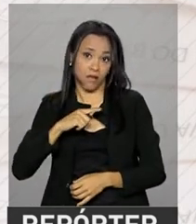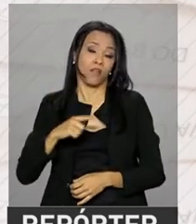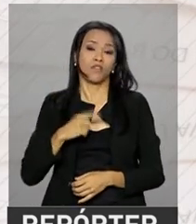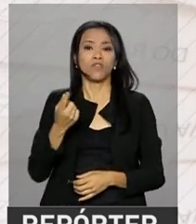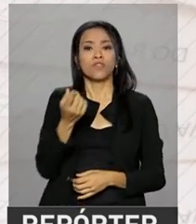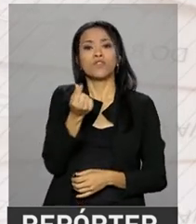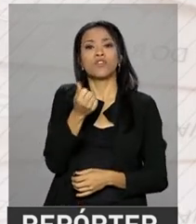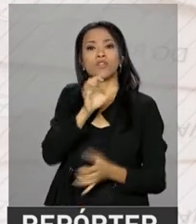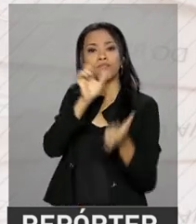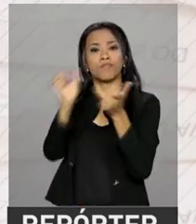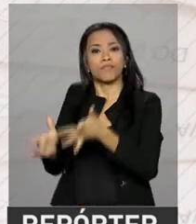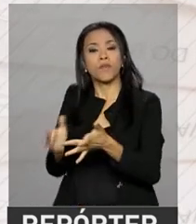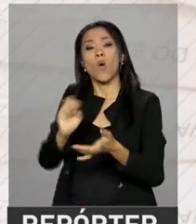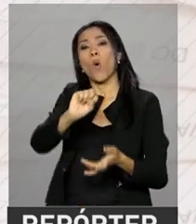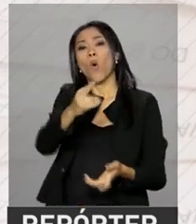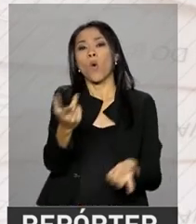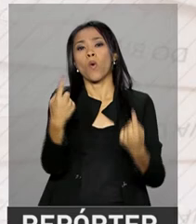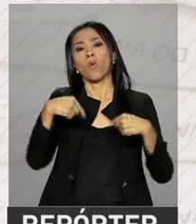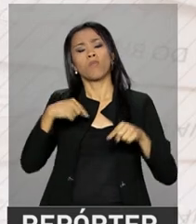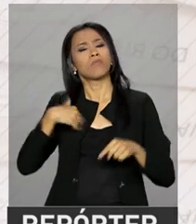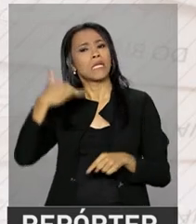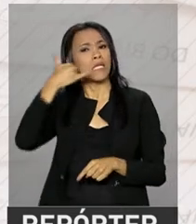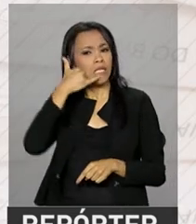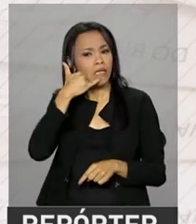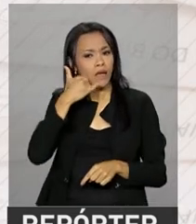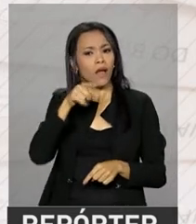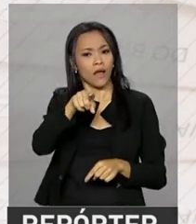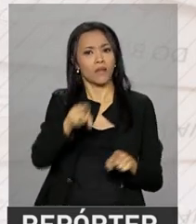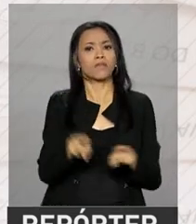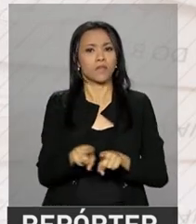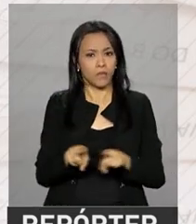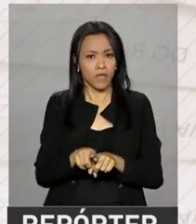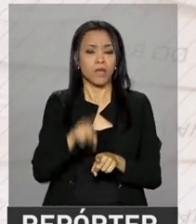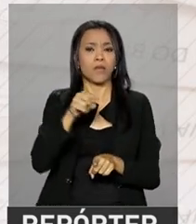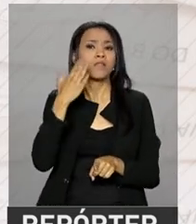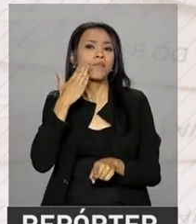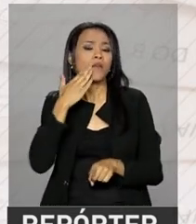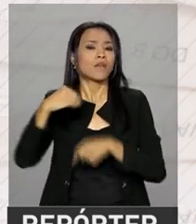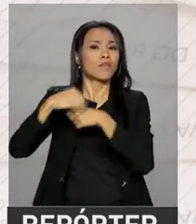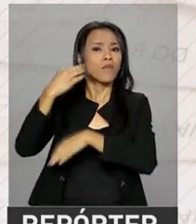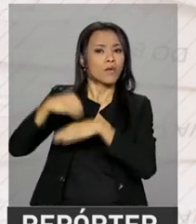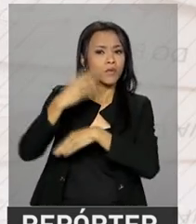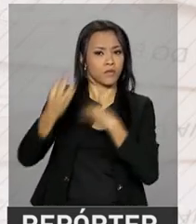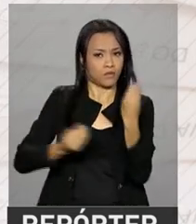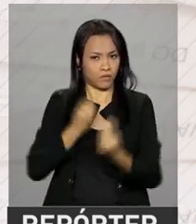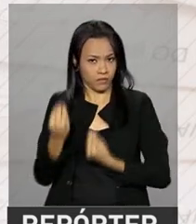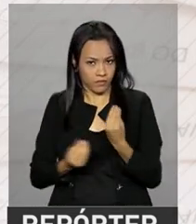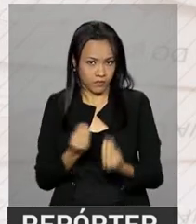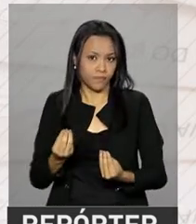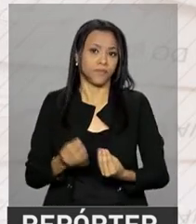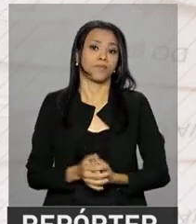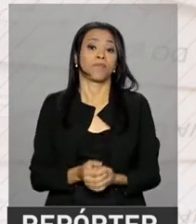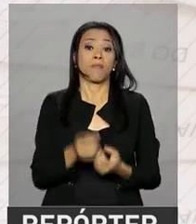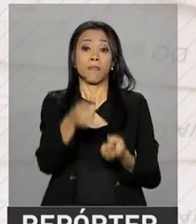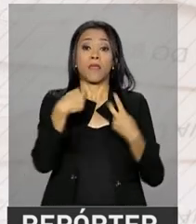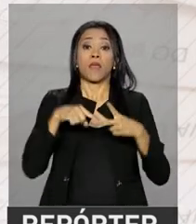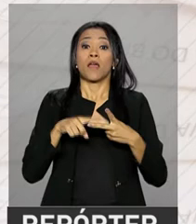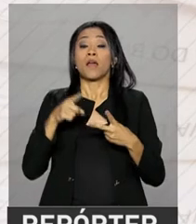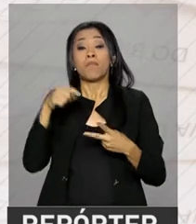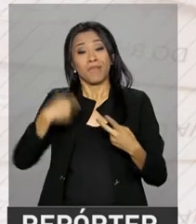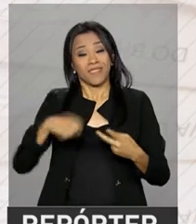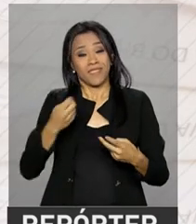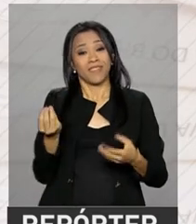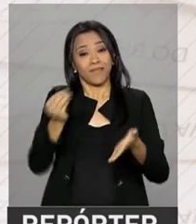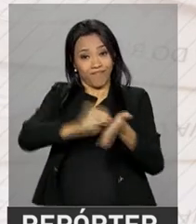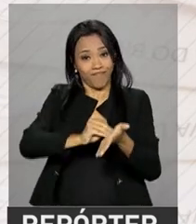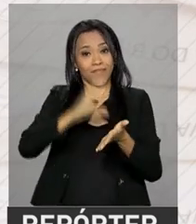www.caixa.gov.br/contas-inativas ou ligue de graça para o saque no telefone 0800 726 2017. Para fazer a consulta, é preciso